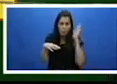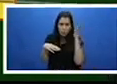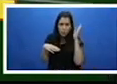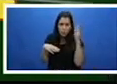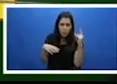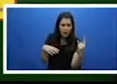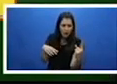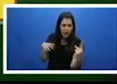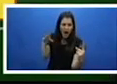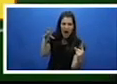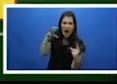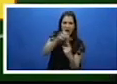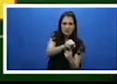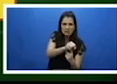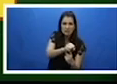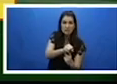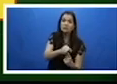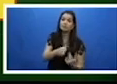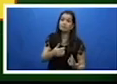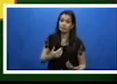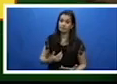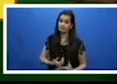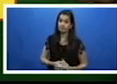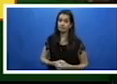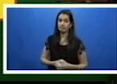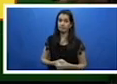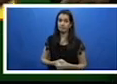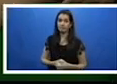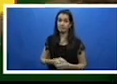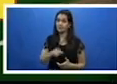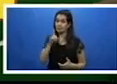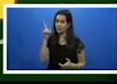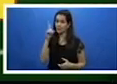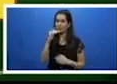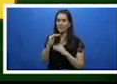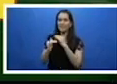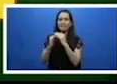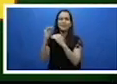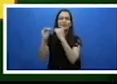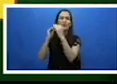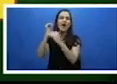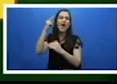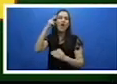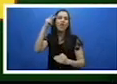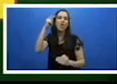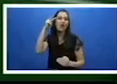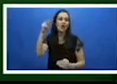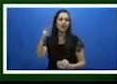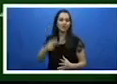o burro. Então, aqui é o desenvolvimento da história.